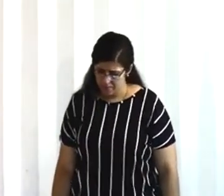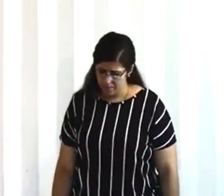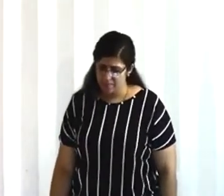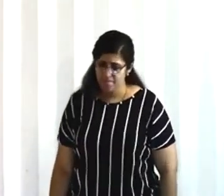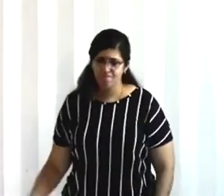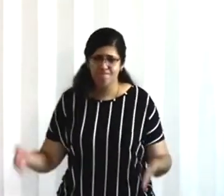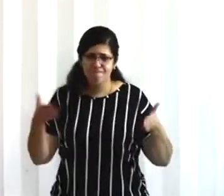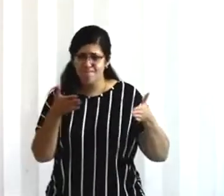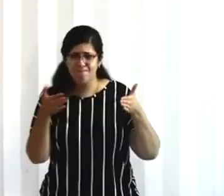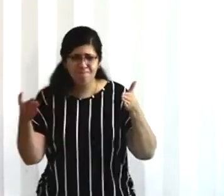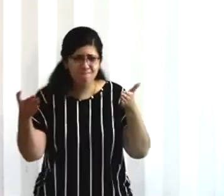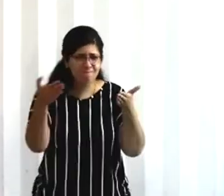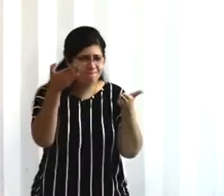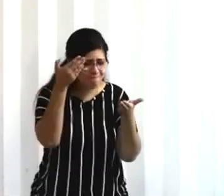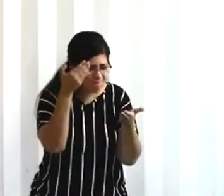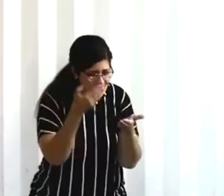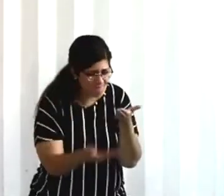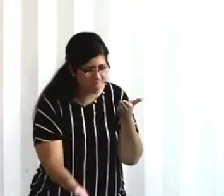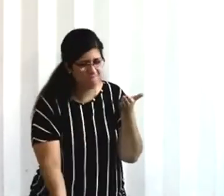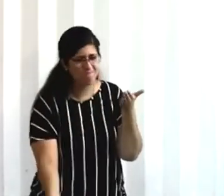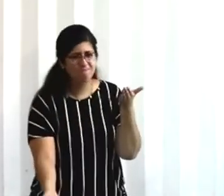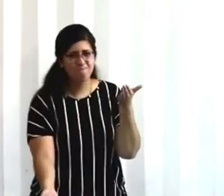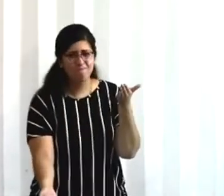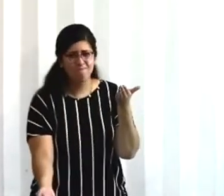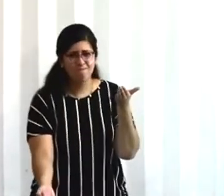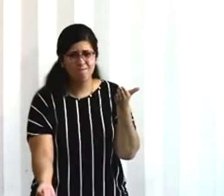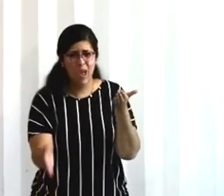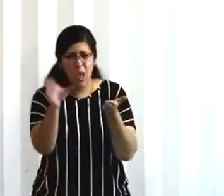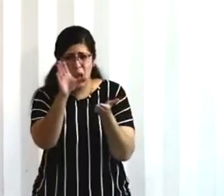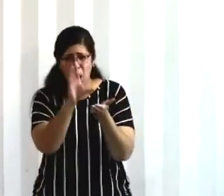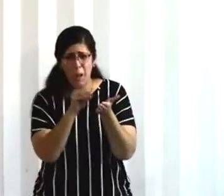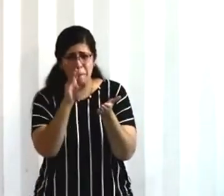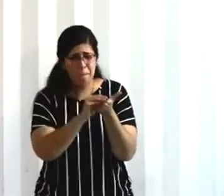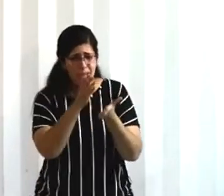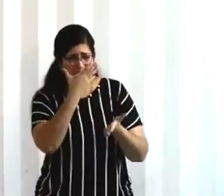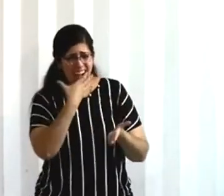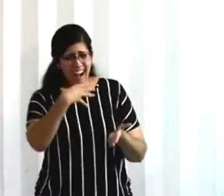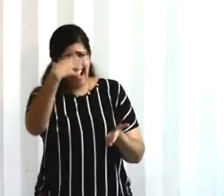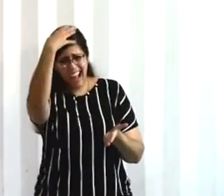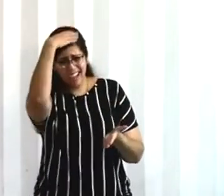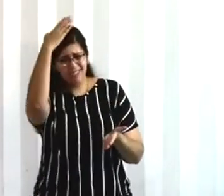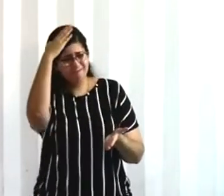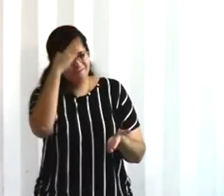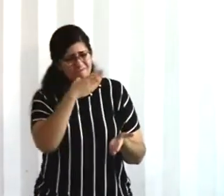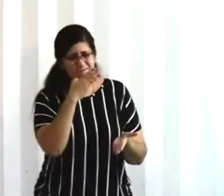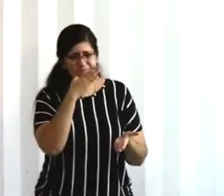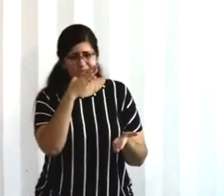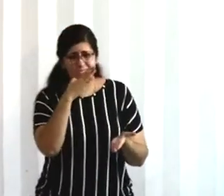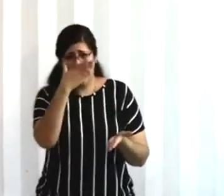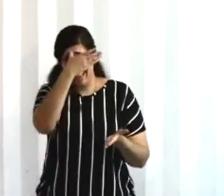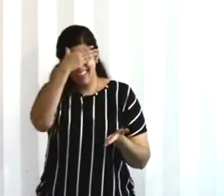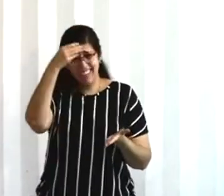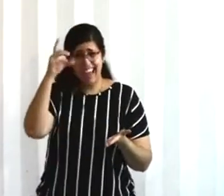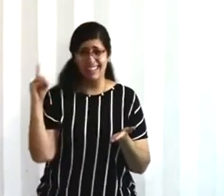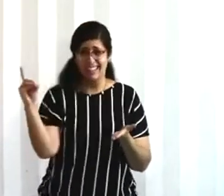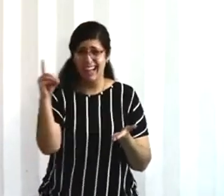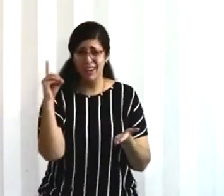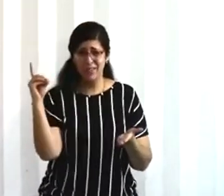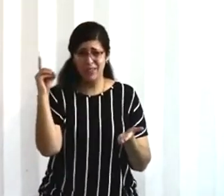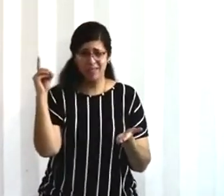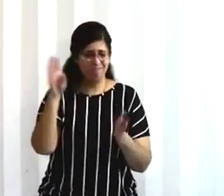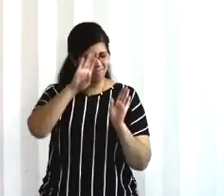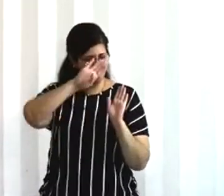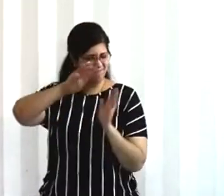nos caminhos dos reis de Israel, e não nos caminhos do seu pai Davi. E por conta